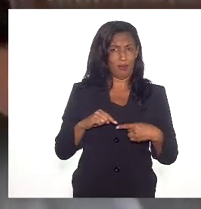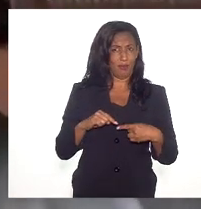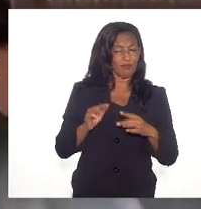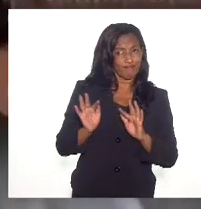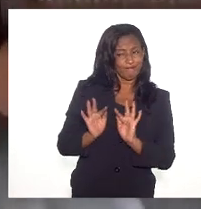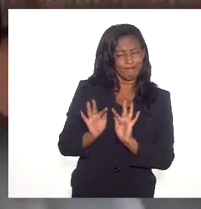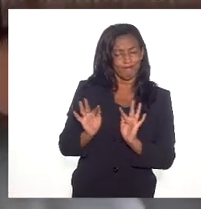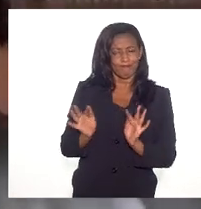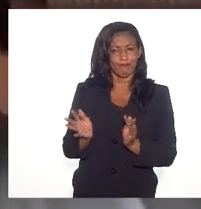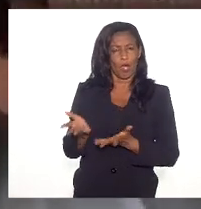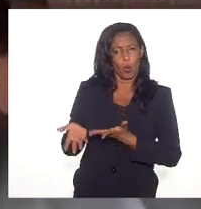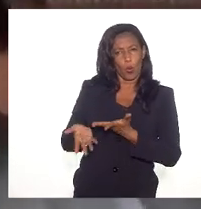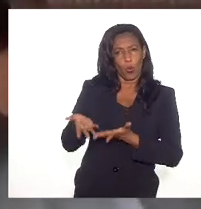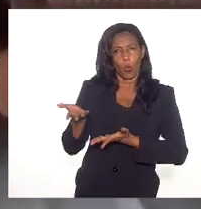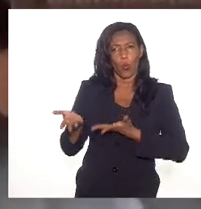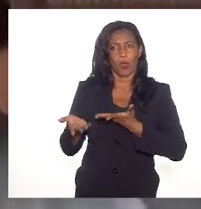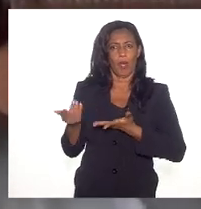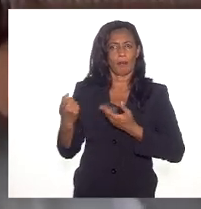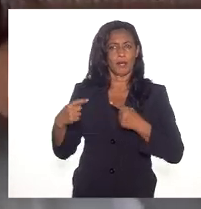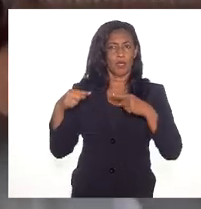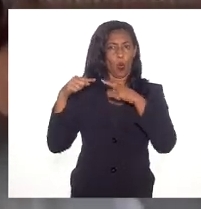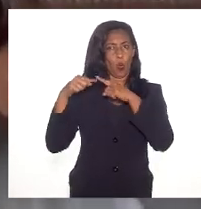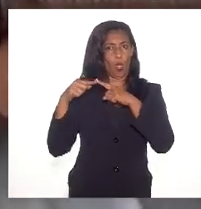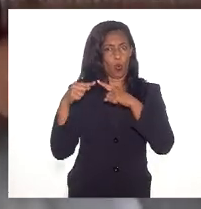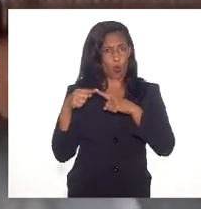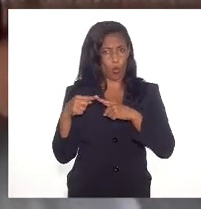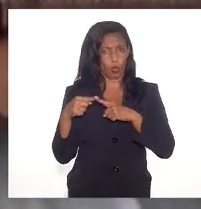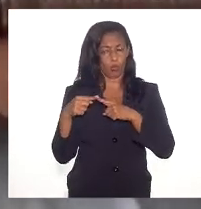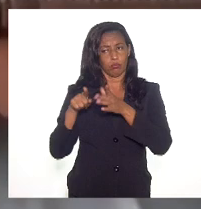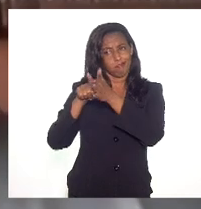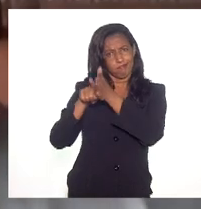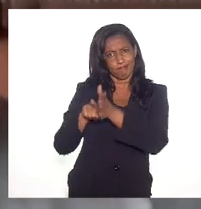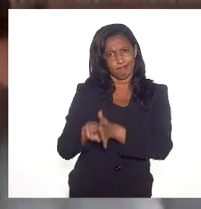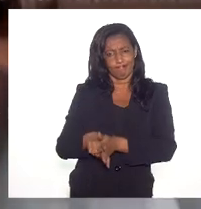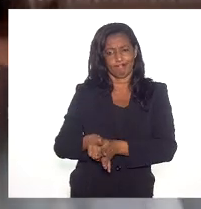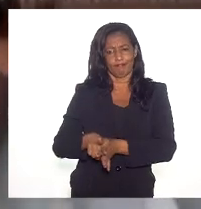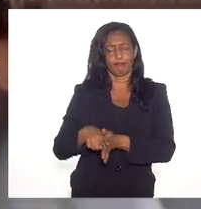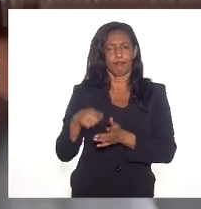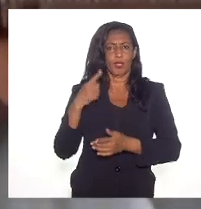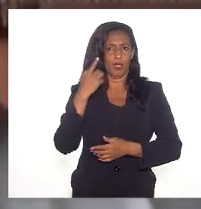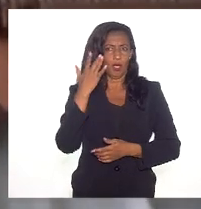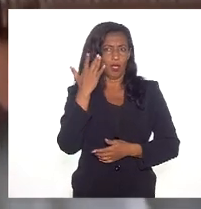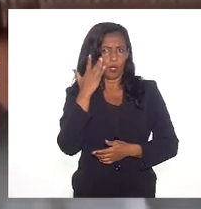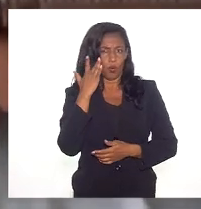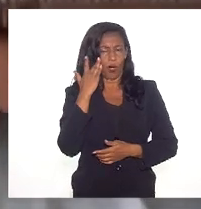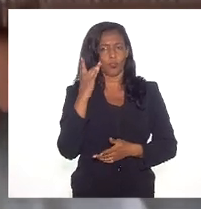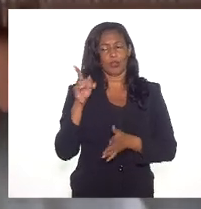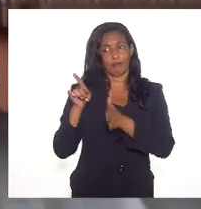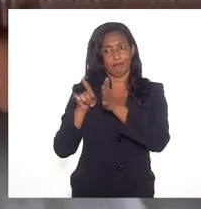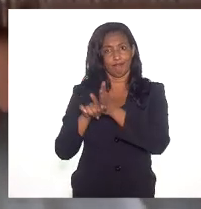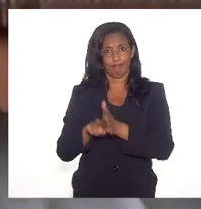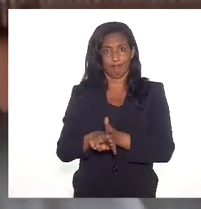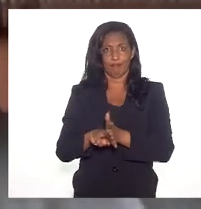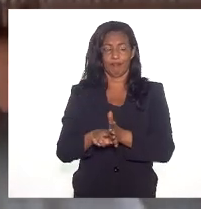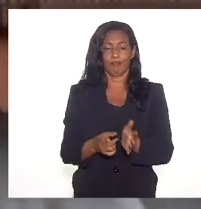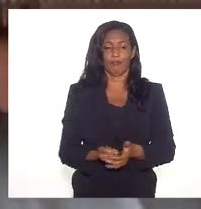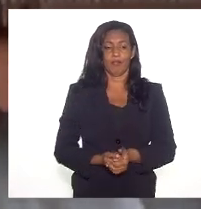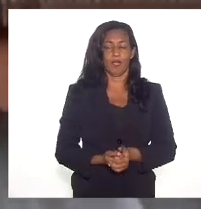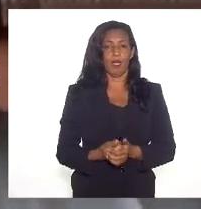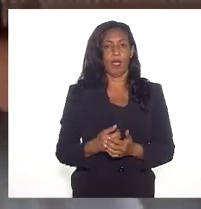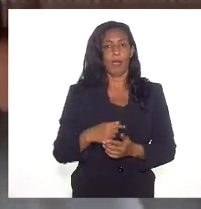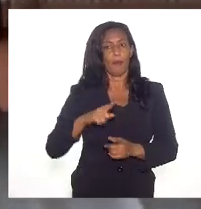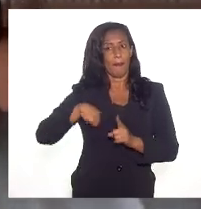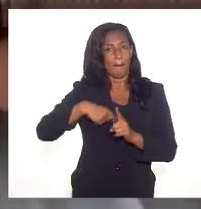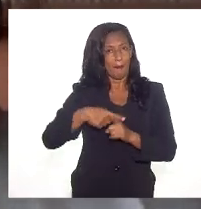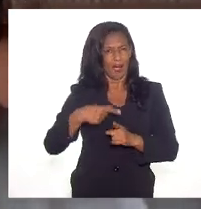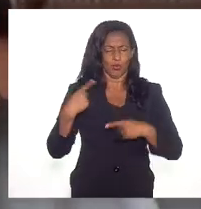acho que a gente precisa. Eu tenho um acordo nesse pedido de vistas, acho que me somo aí ao pedido de vistas, até para a gente discutir